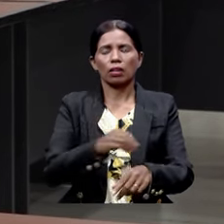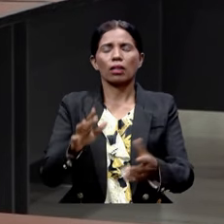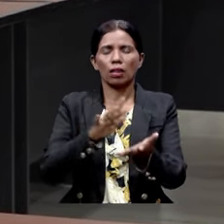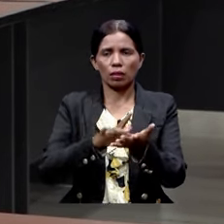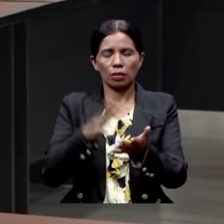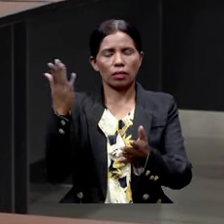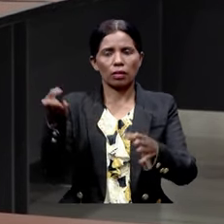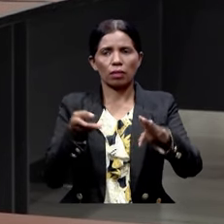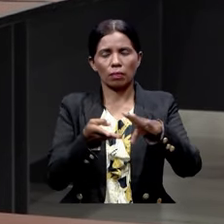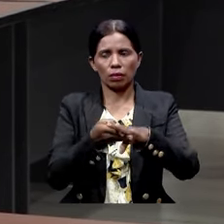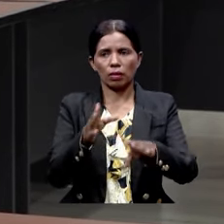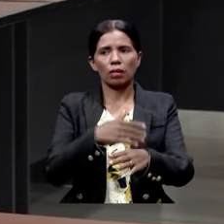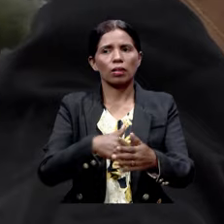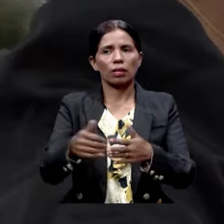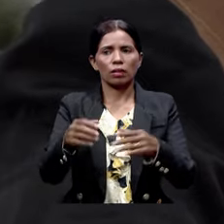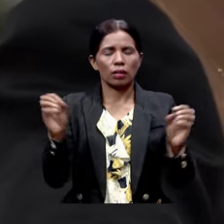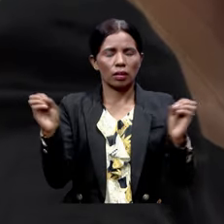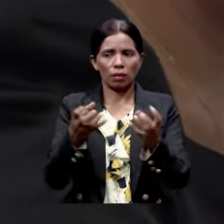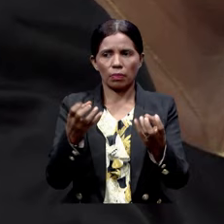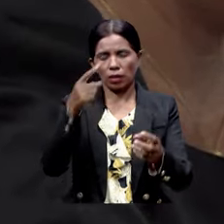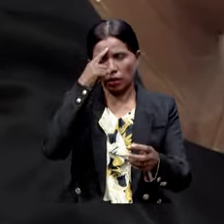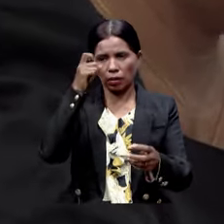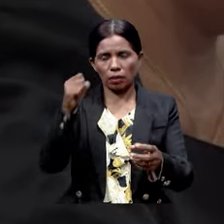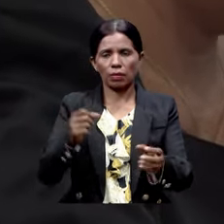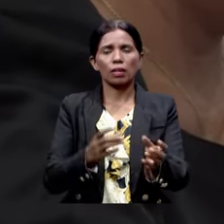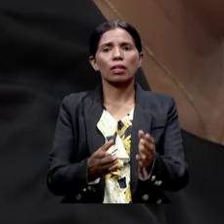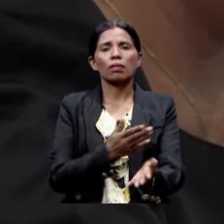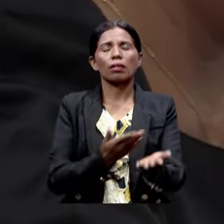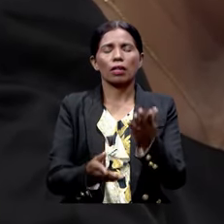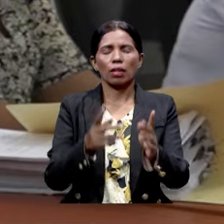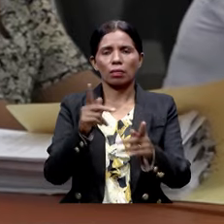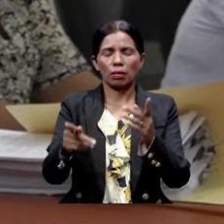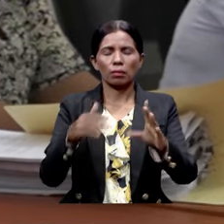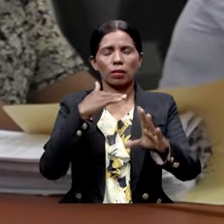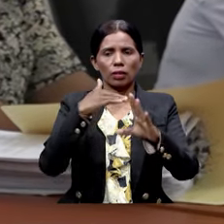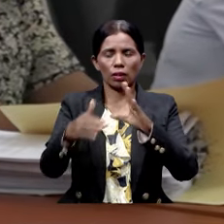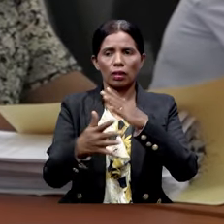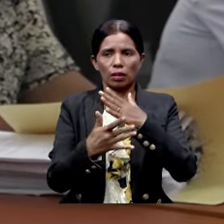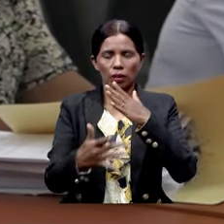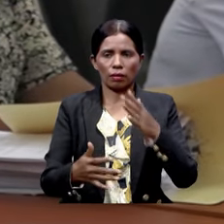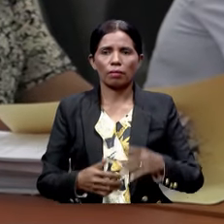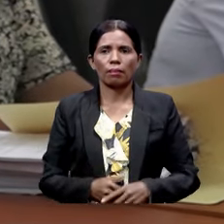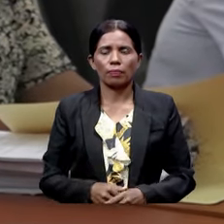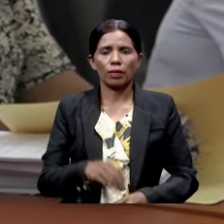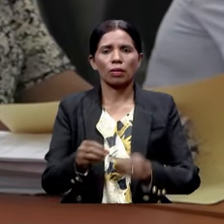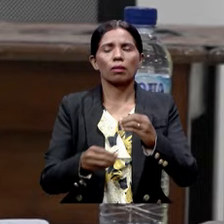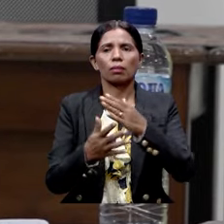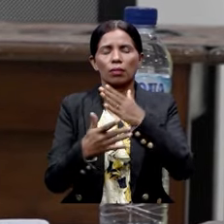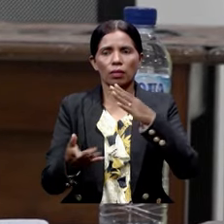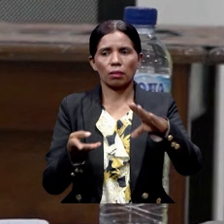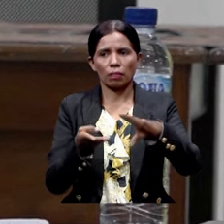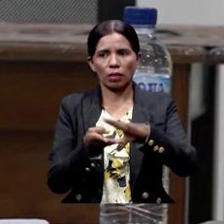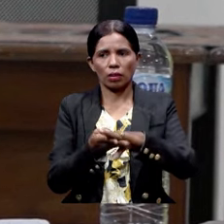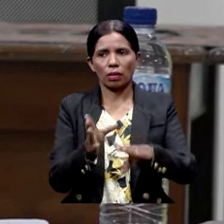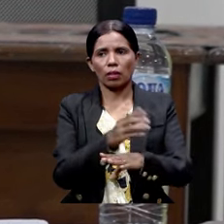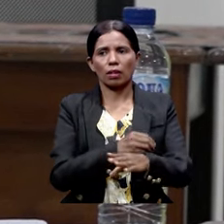e a banco de sangue de la ruma lá disponível tamba depende da MNB a tuhalo doação ran. Quando baran e a banco de urgência e da